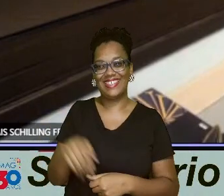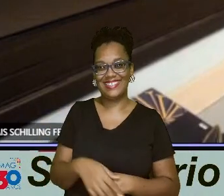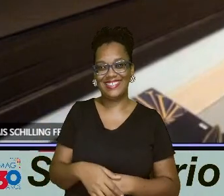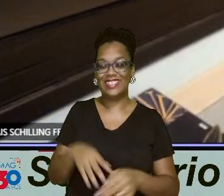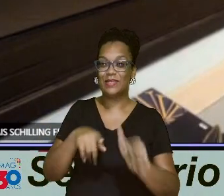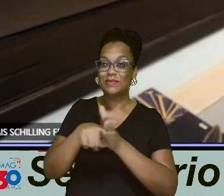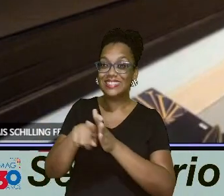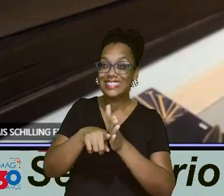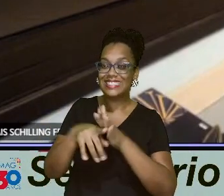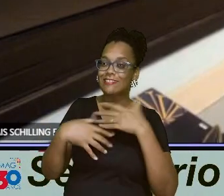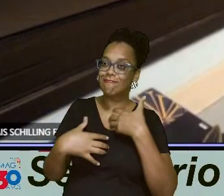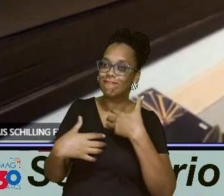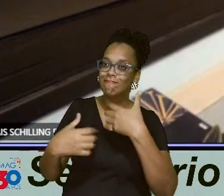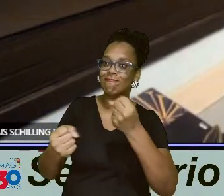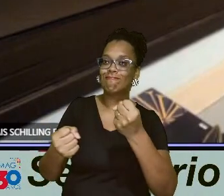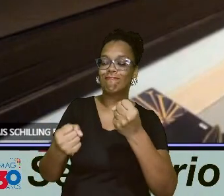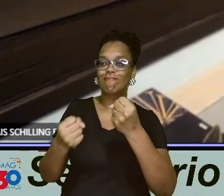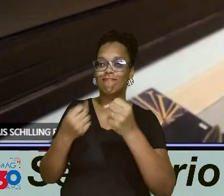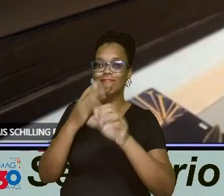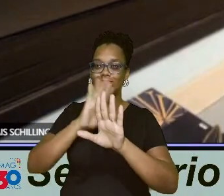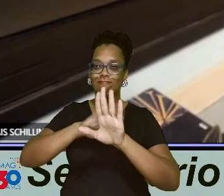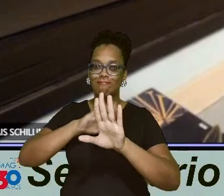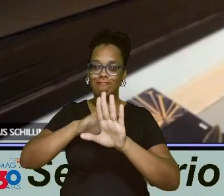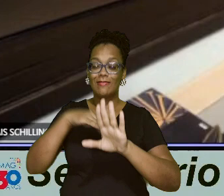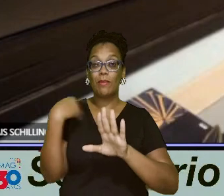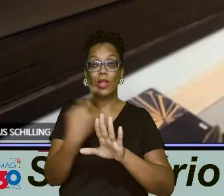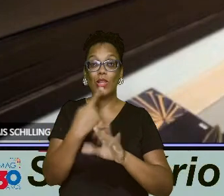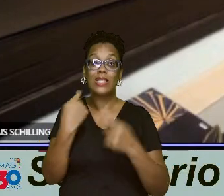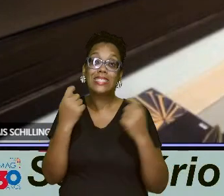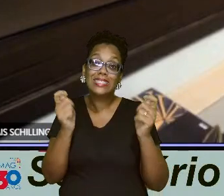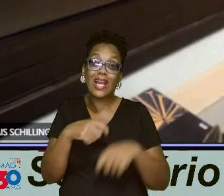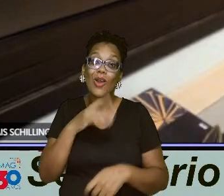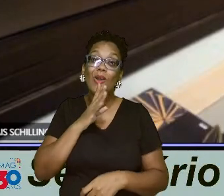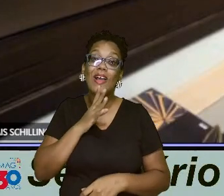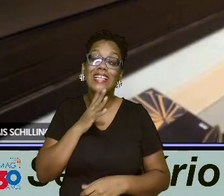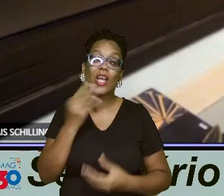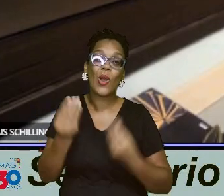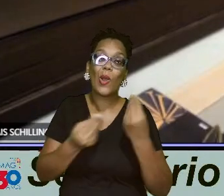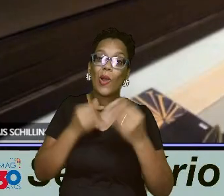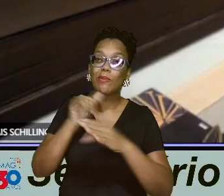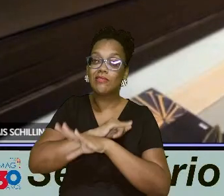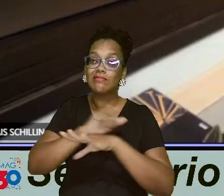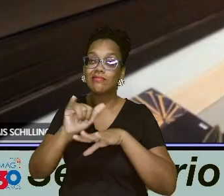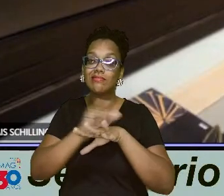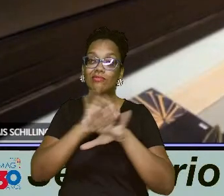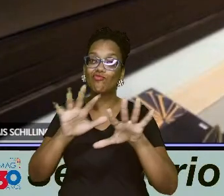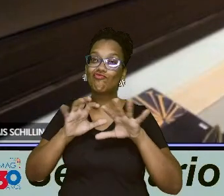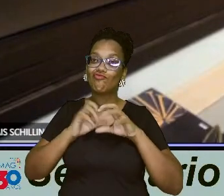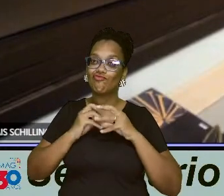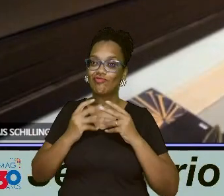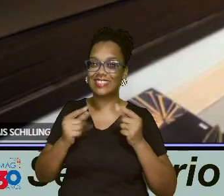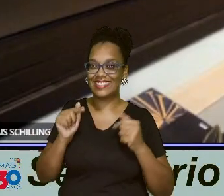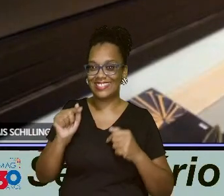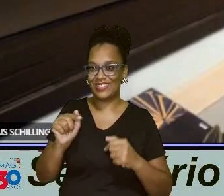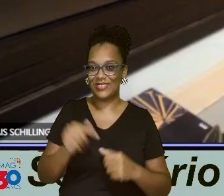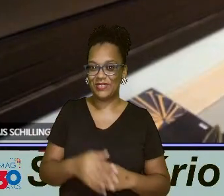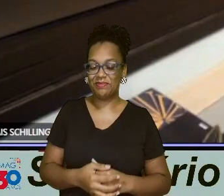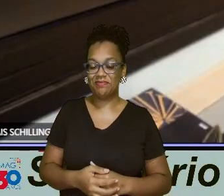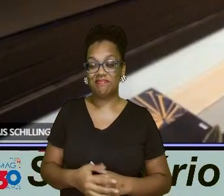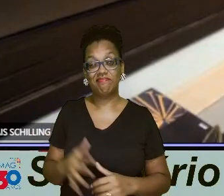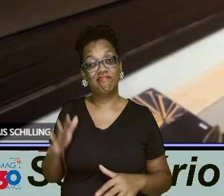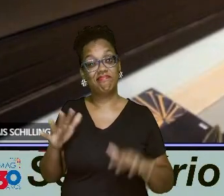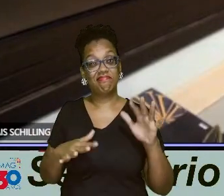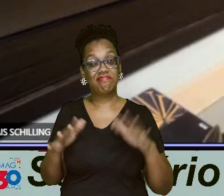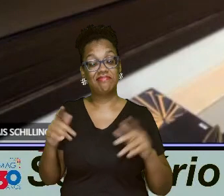de impacto de precedente, para a gente poder conhecer, inclusive, de que maneira nós estamos absorvendo isso. Talvez nós